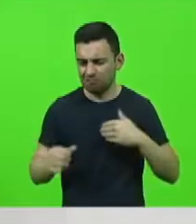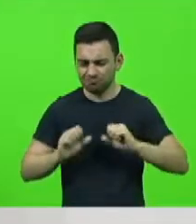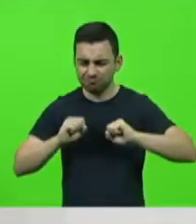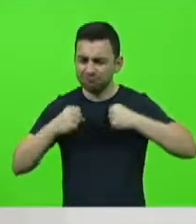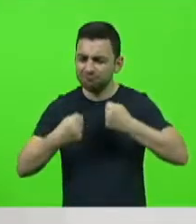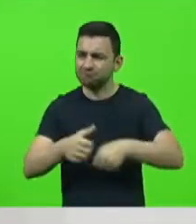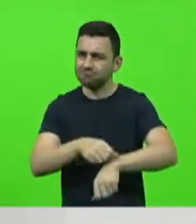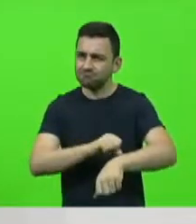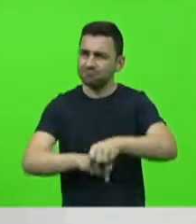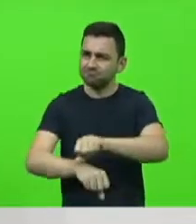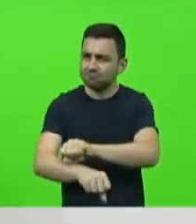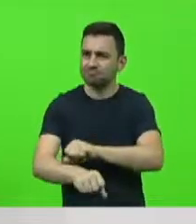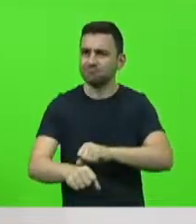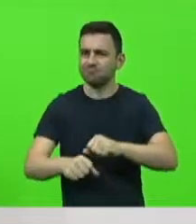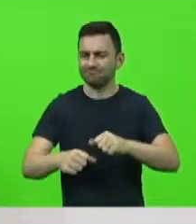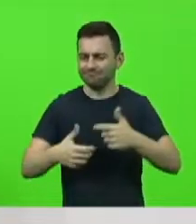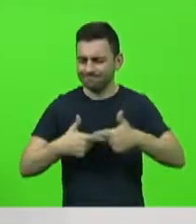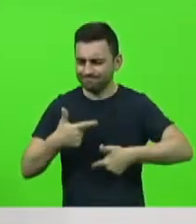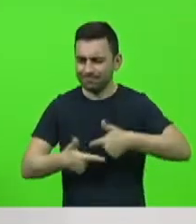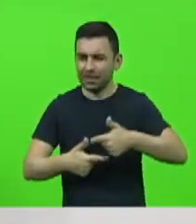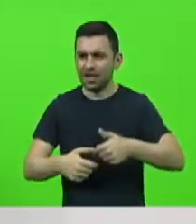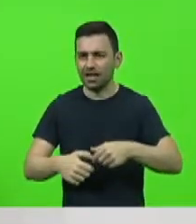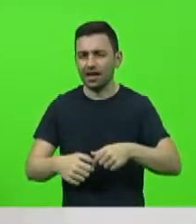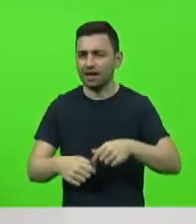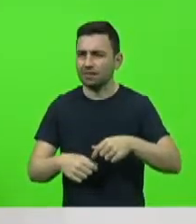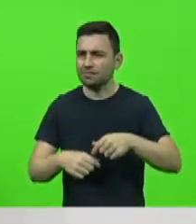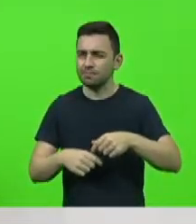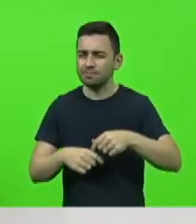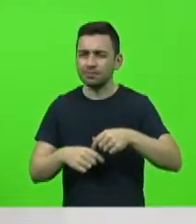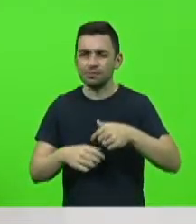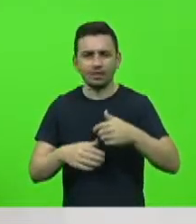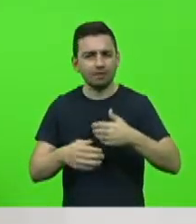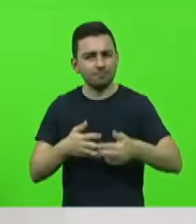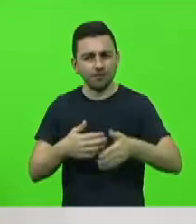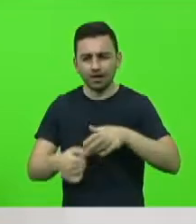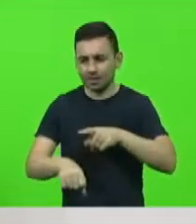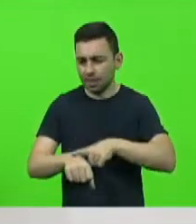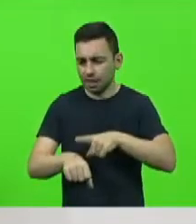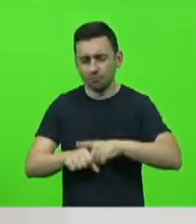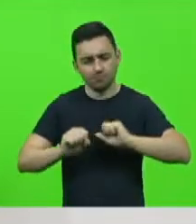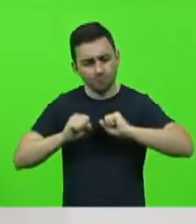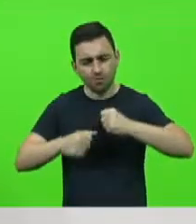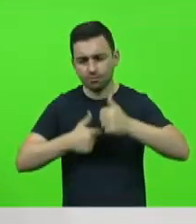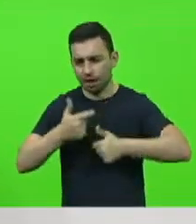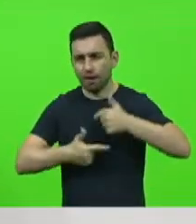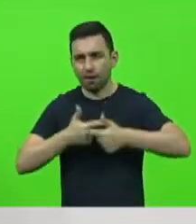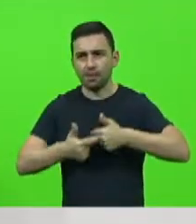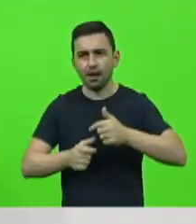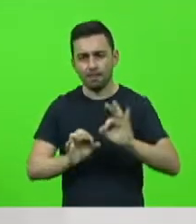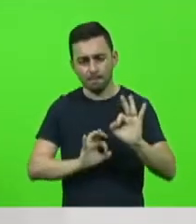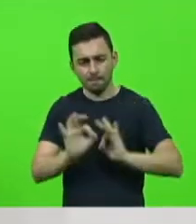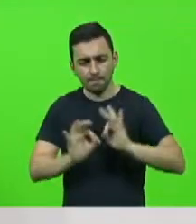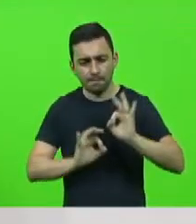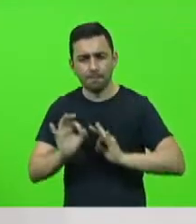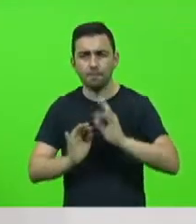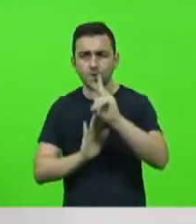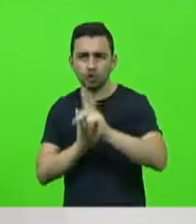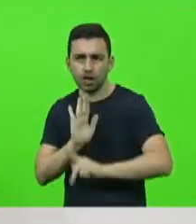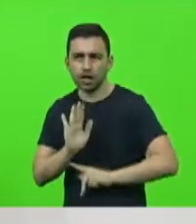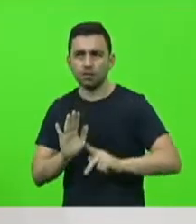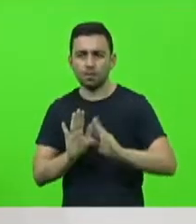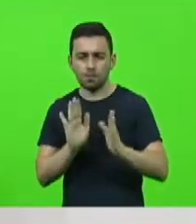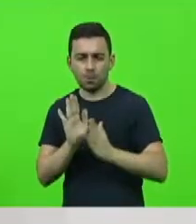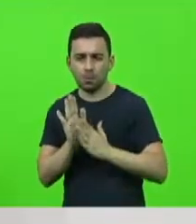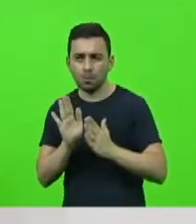o possível para aproveitar cada minuto elaborando e apresentando projetos, proposições, recebendo os prefeitos,